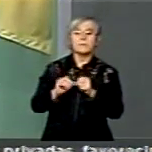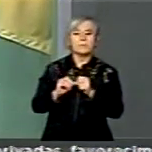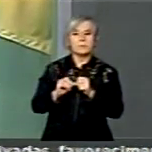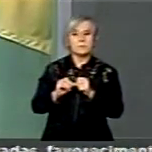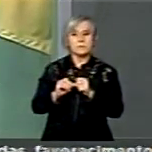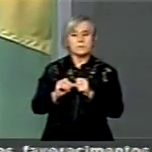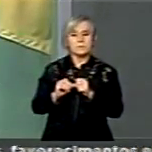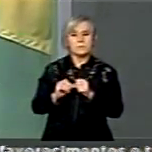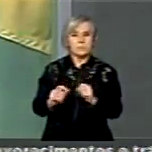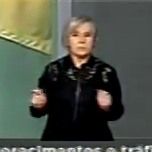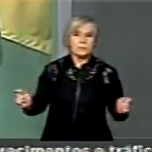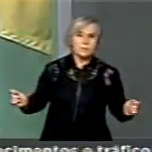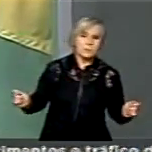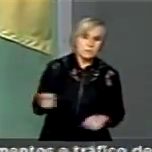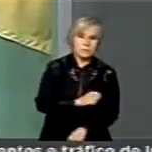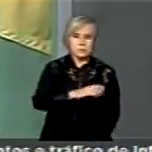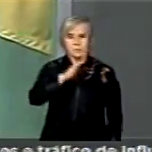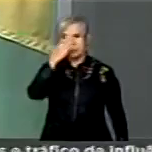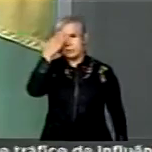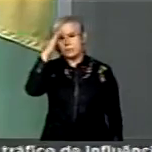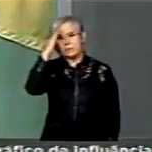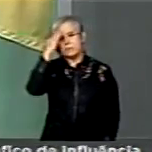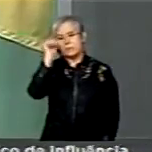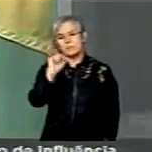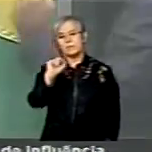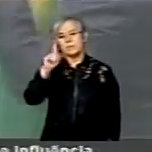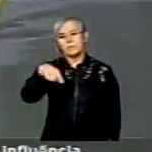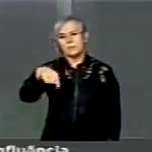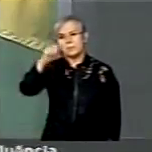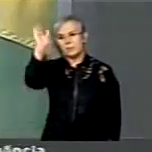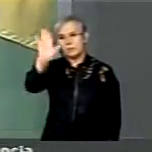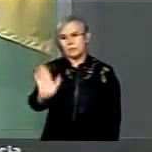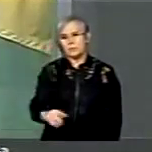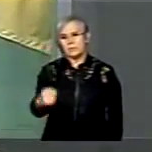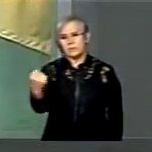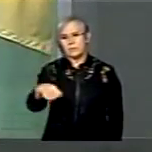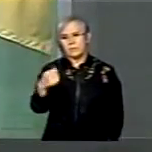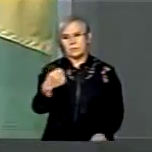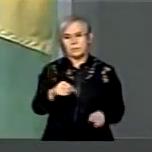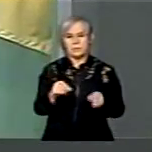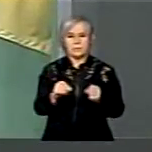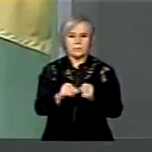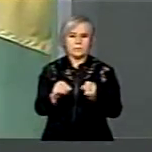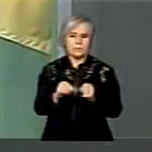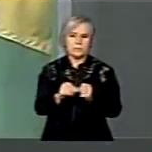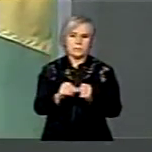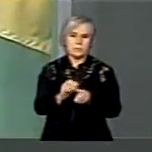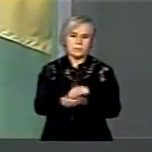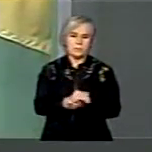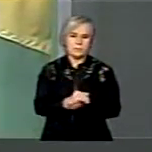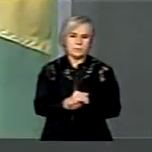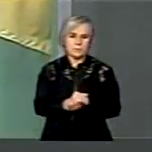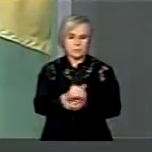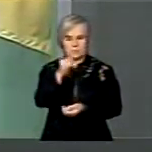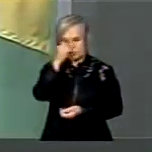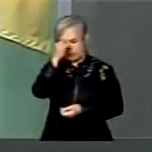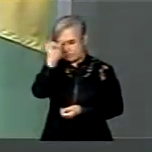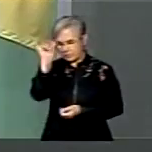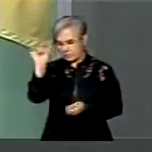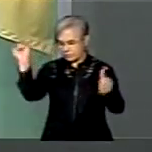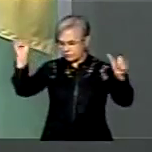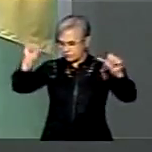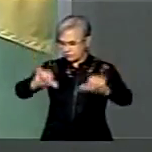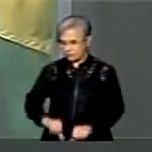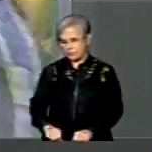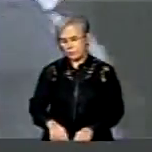a capacidade de entender o que o Brasil precisa fazer nesse momento para não ir cada vez mais por cadafalso,